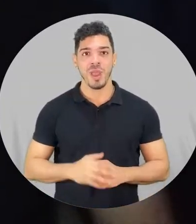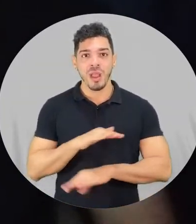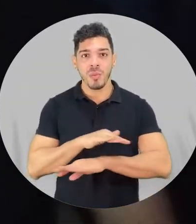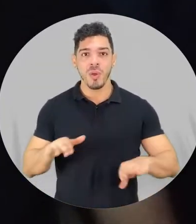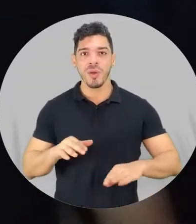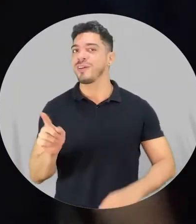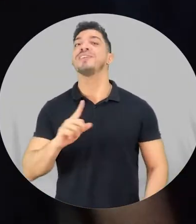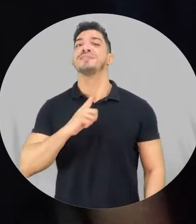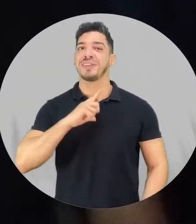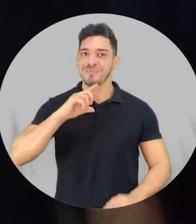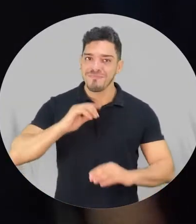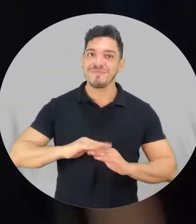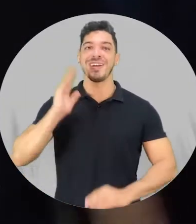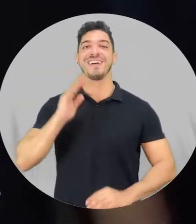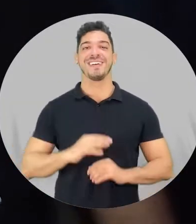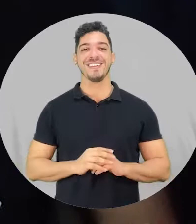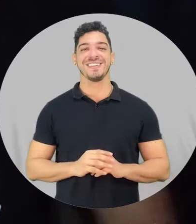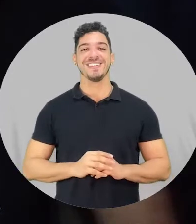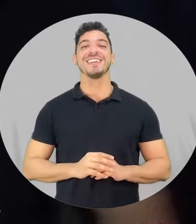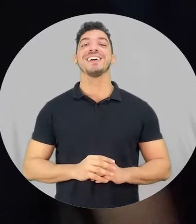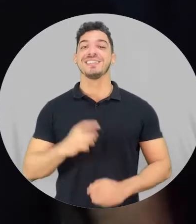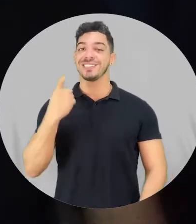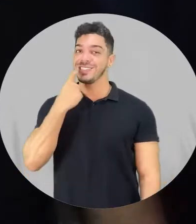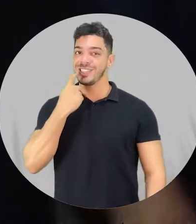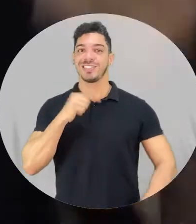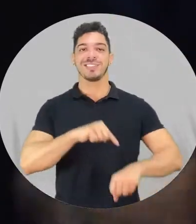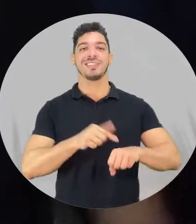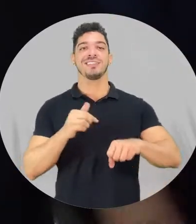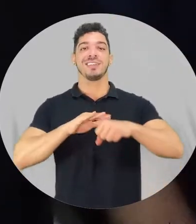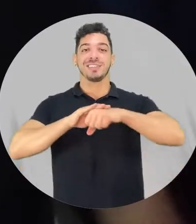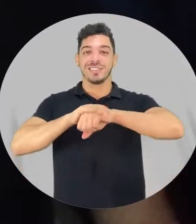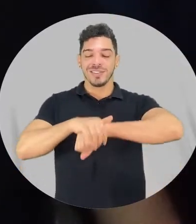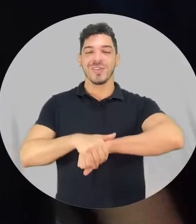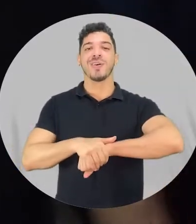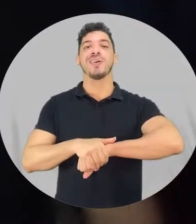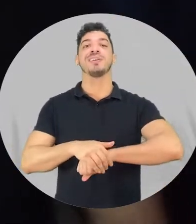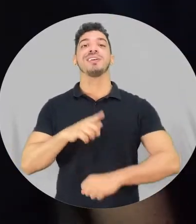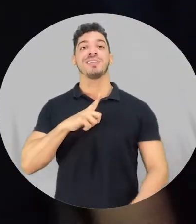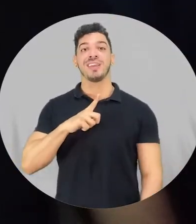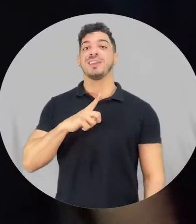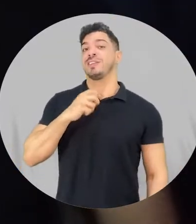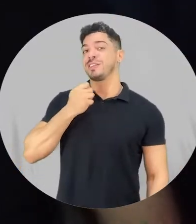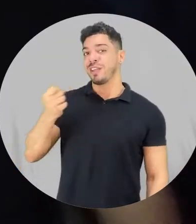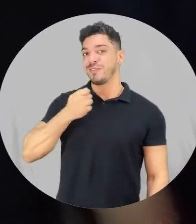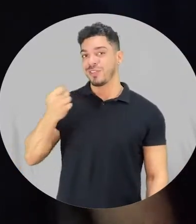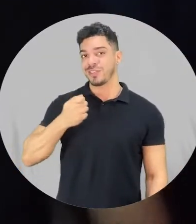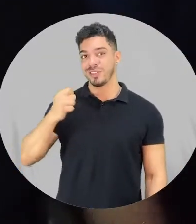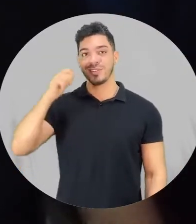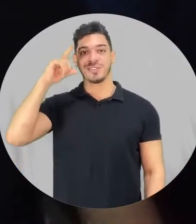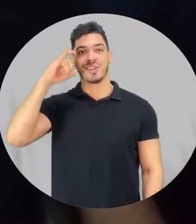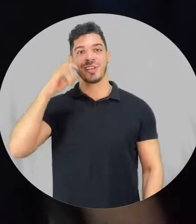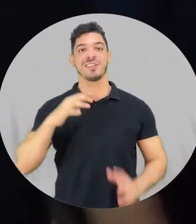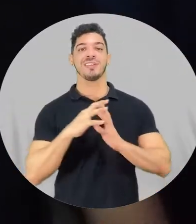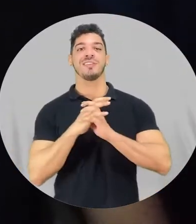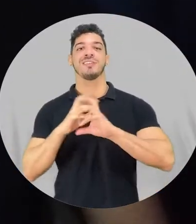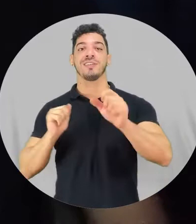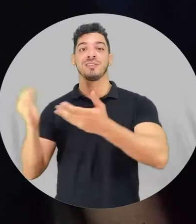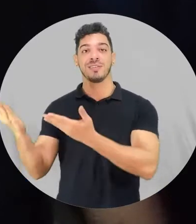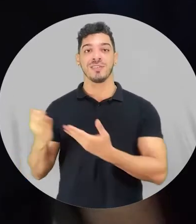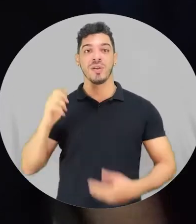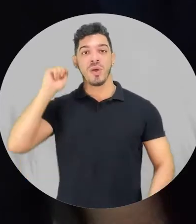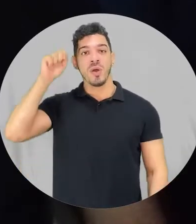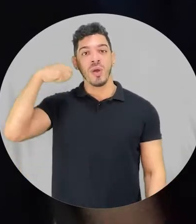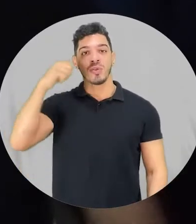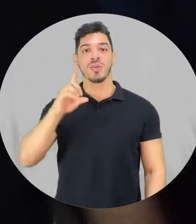na sexta-feira tem uma entrevista Funesc no Instagram da Funesc. Eu vou conversar com o ator e diretor